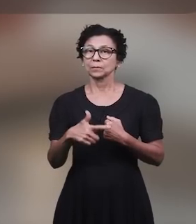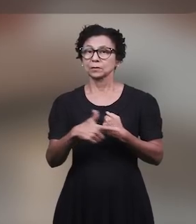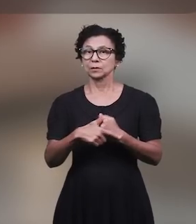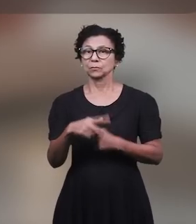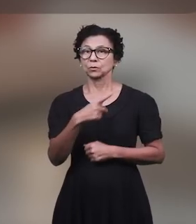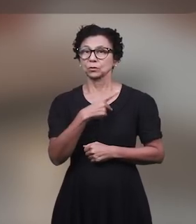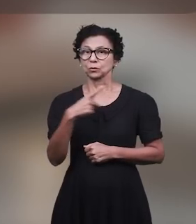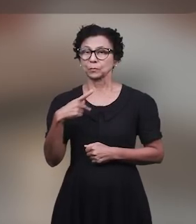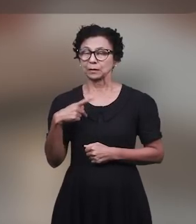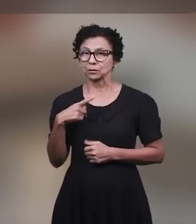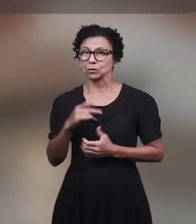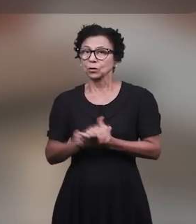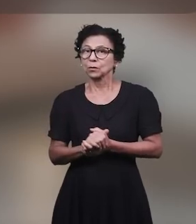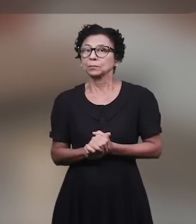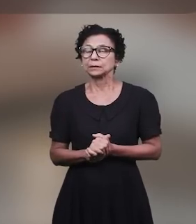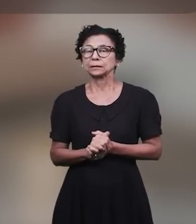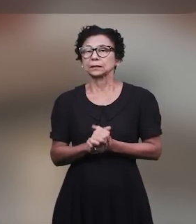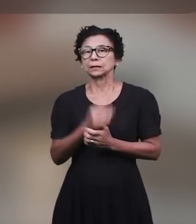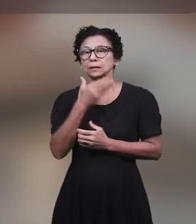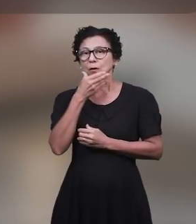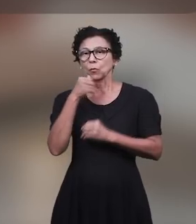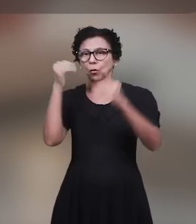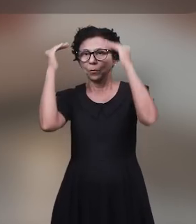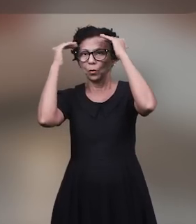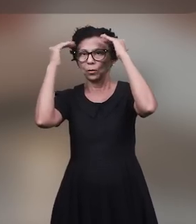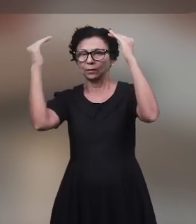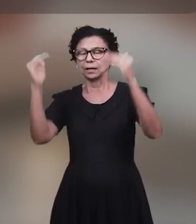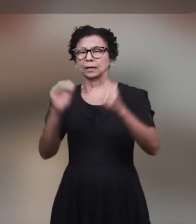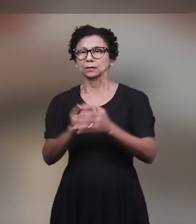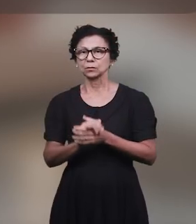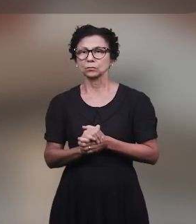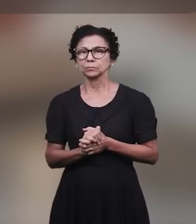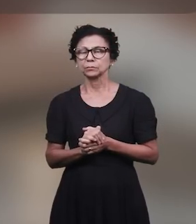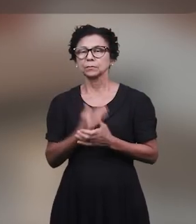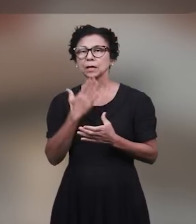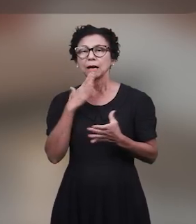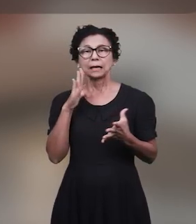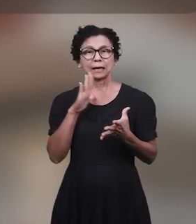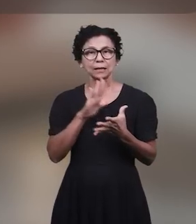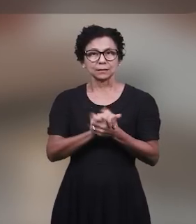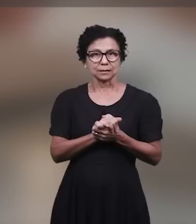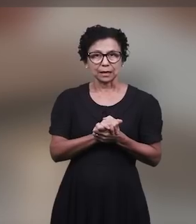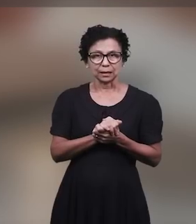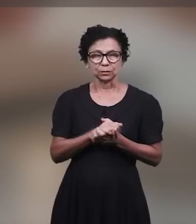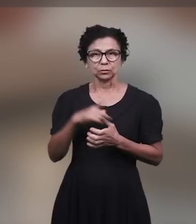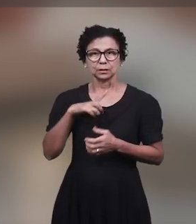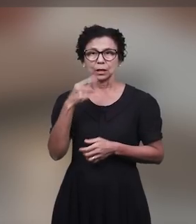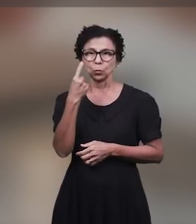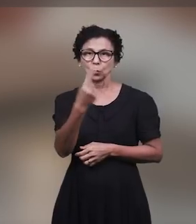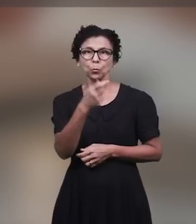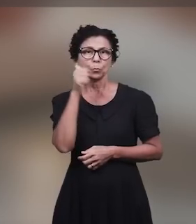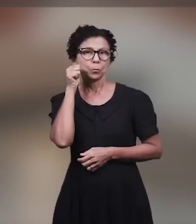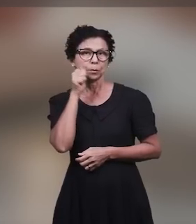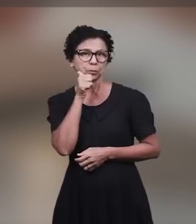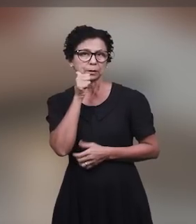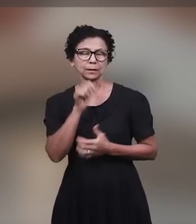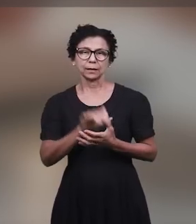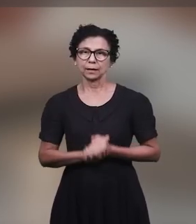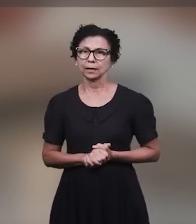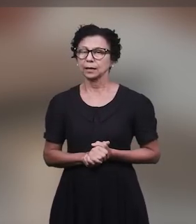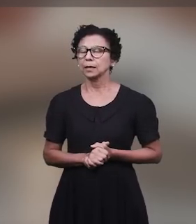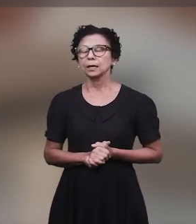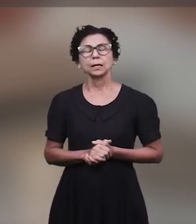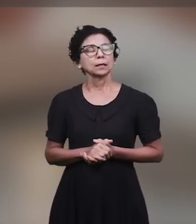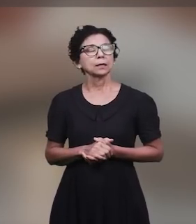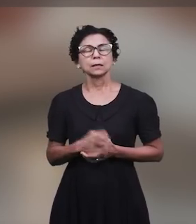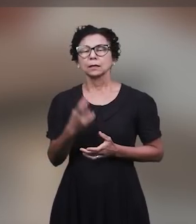homem honesto, hospitaleiro, apto para ensinar. Olha só, hein? Não dada ao vinho, não